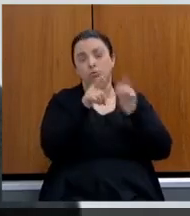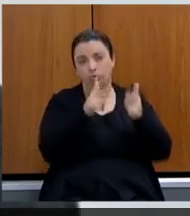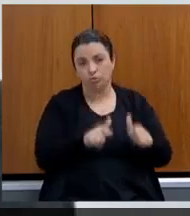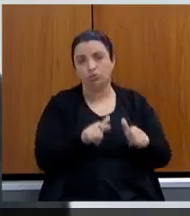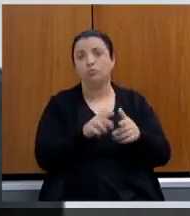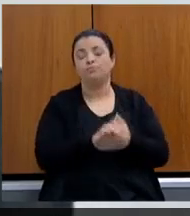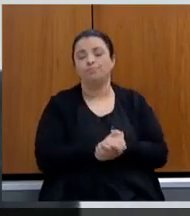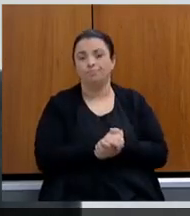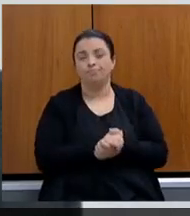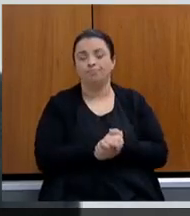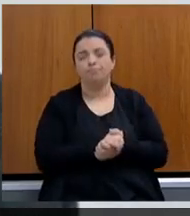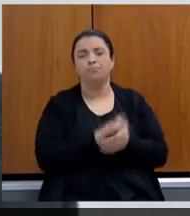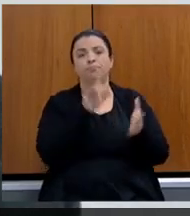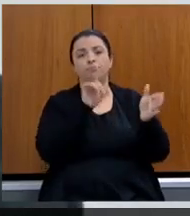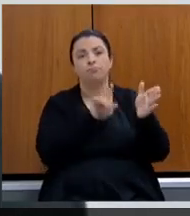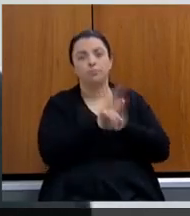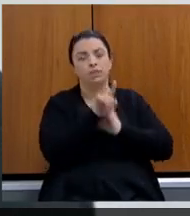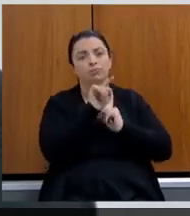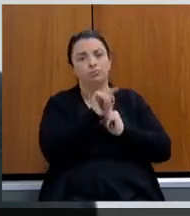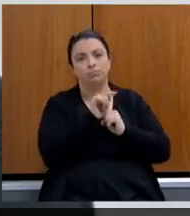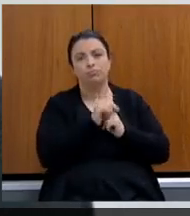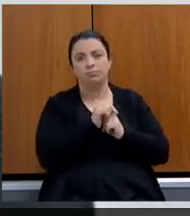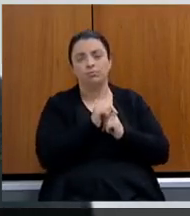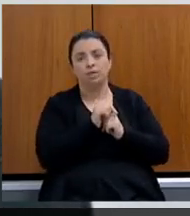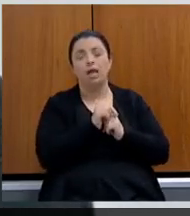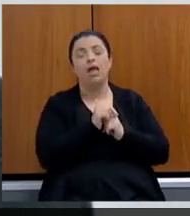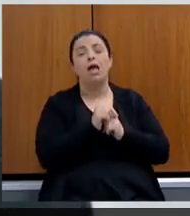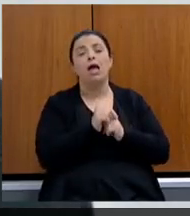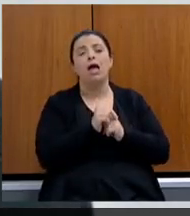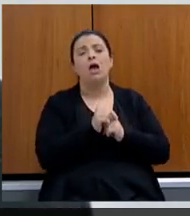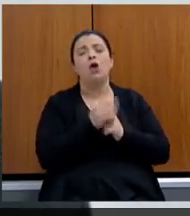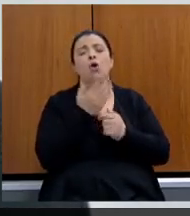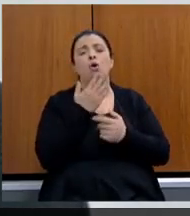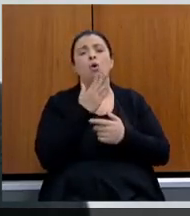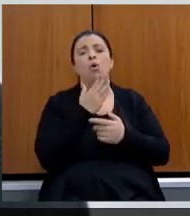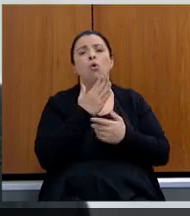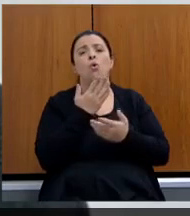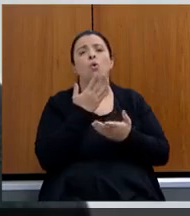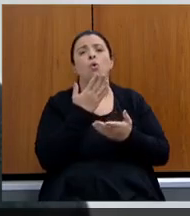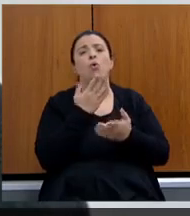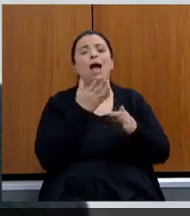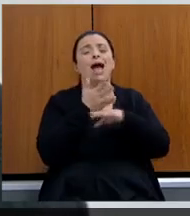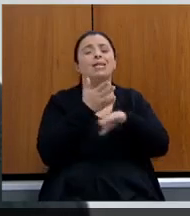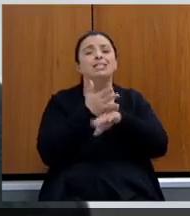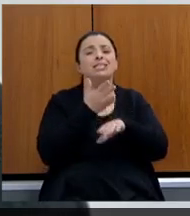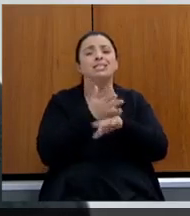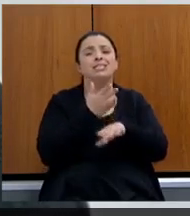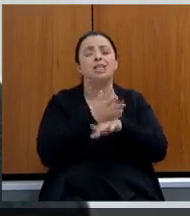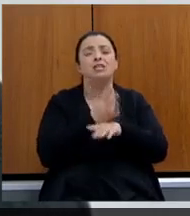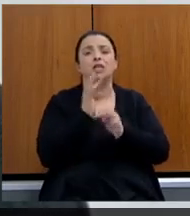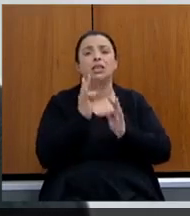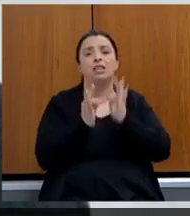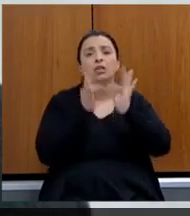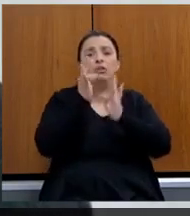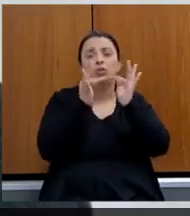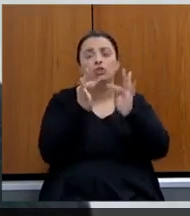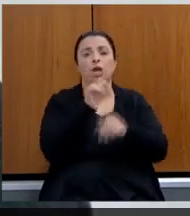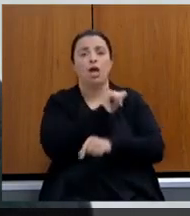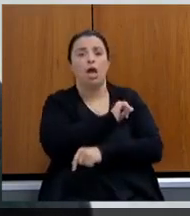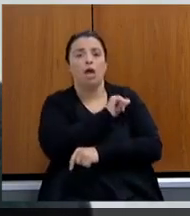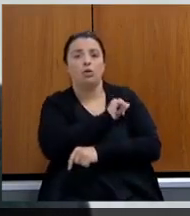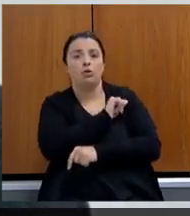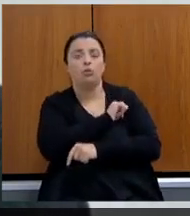só de secretária a previsão de acesso recurso tecnológico para alunos e professores